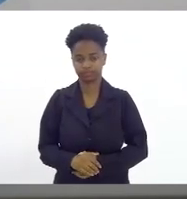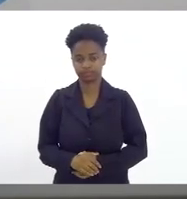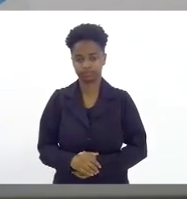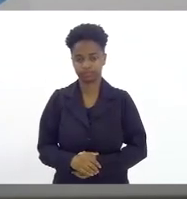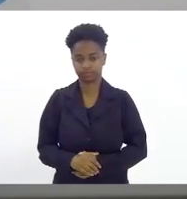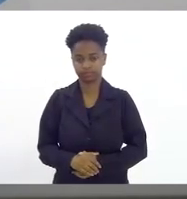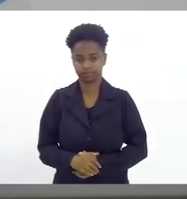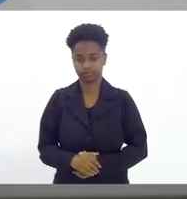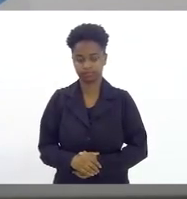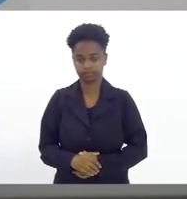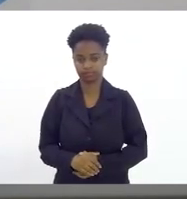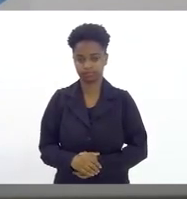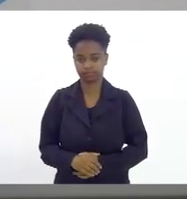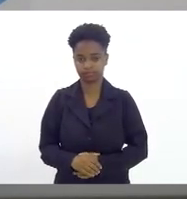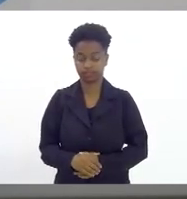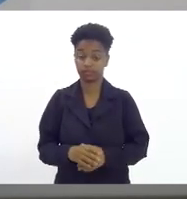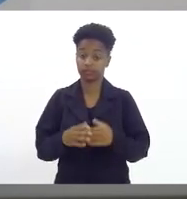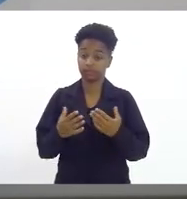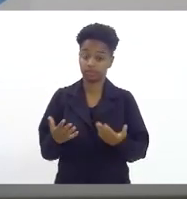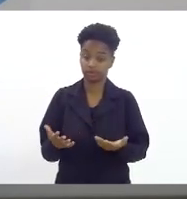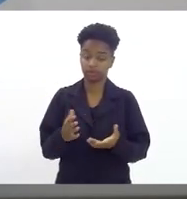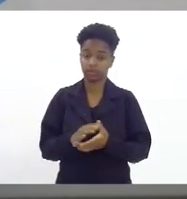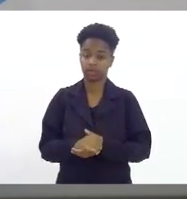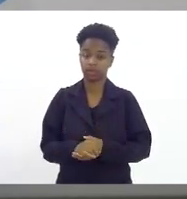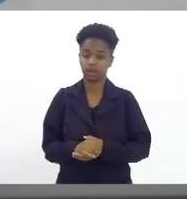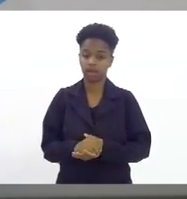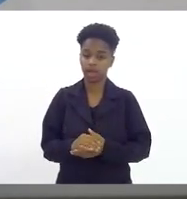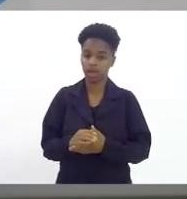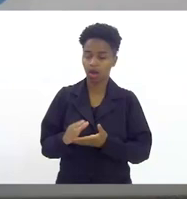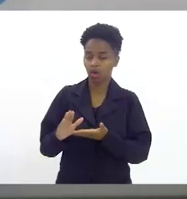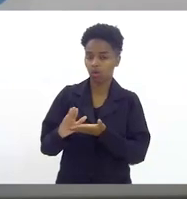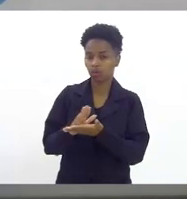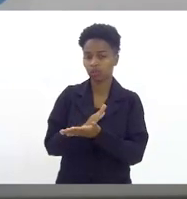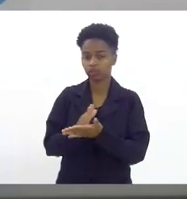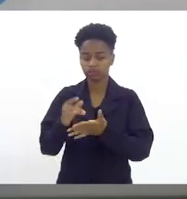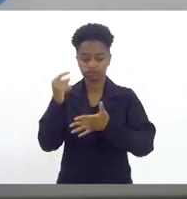nesse sentido algumas pontuações